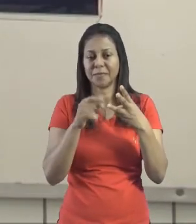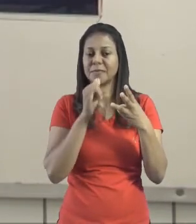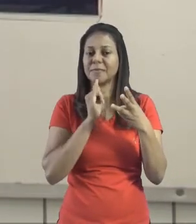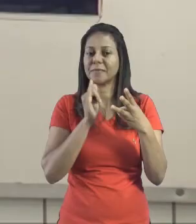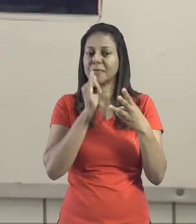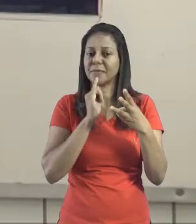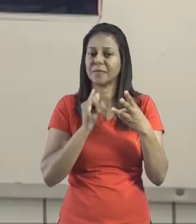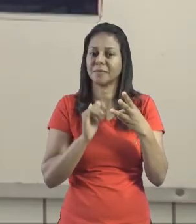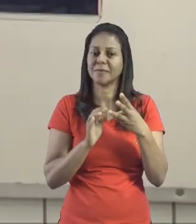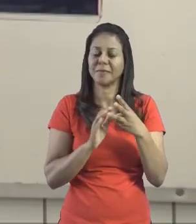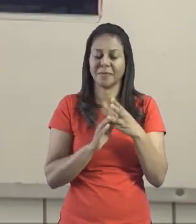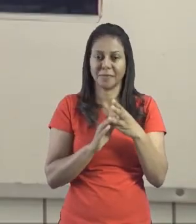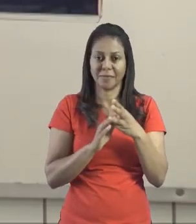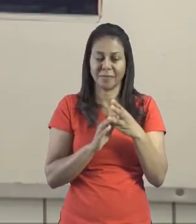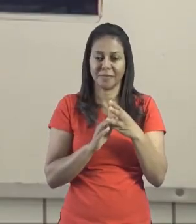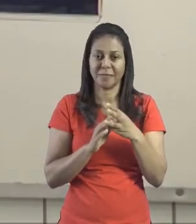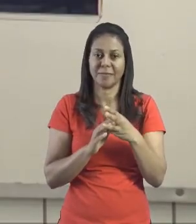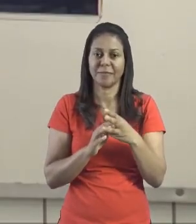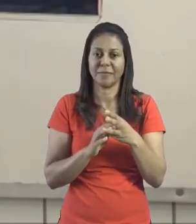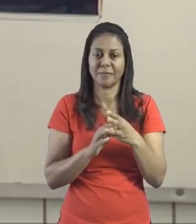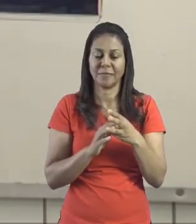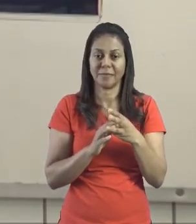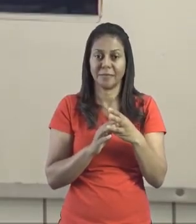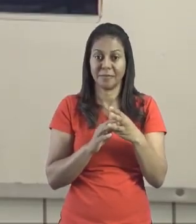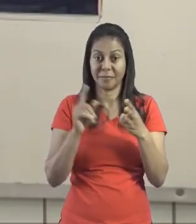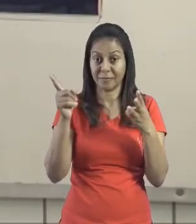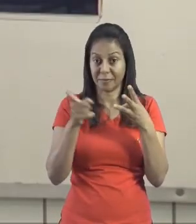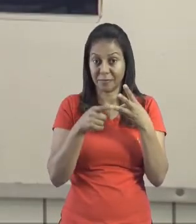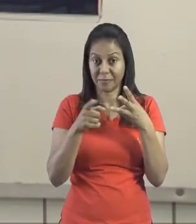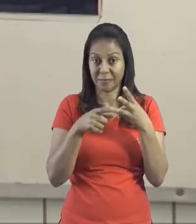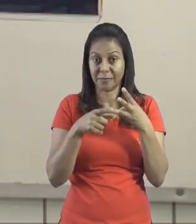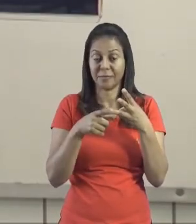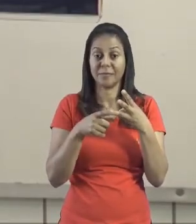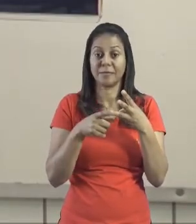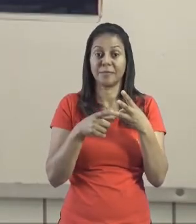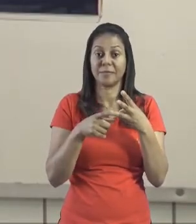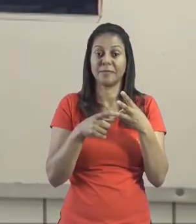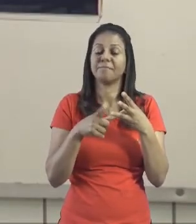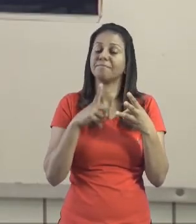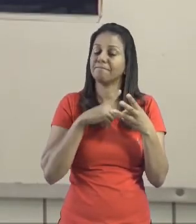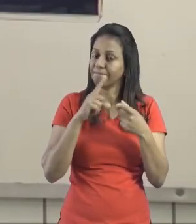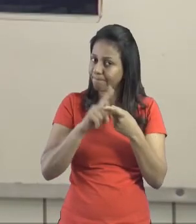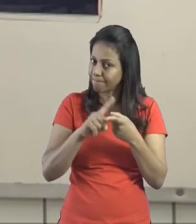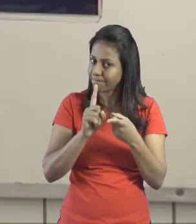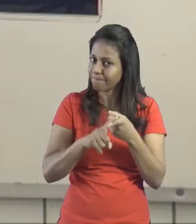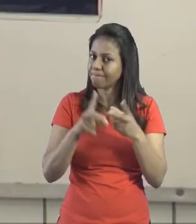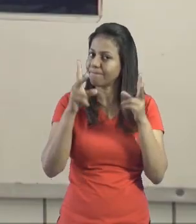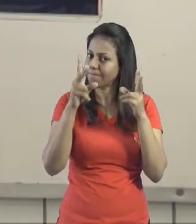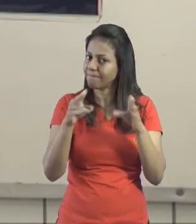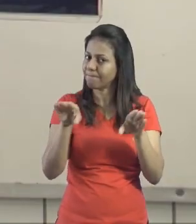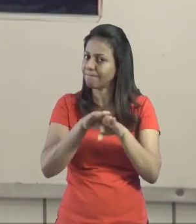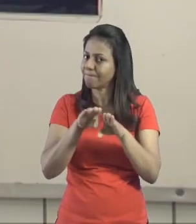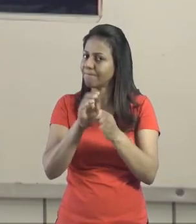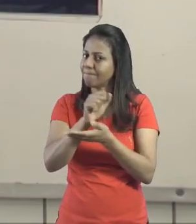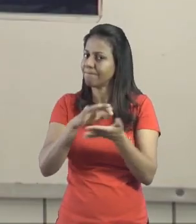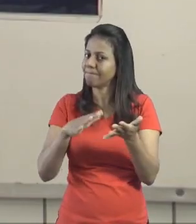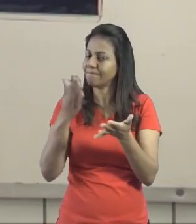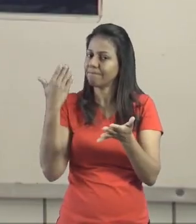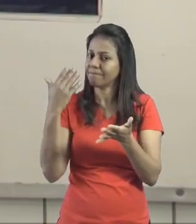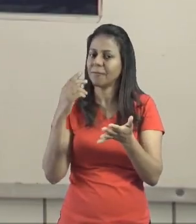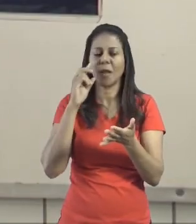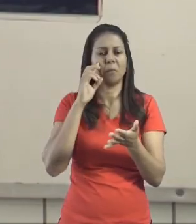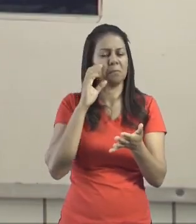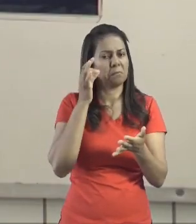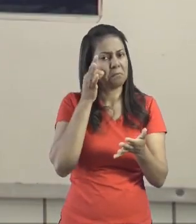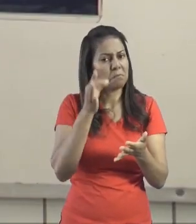vocês poderem acompanhar. Esse terceiro exemplo, que também é do mesmo tipo, só se você observar bem,